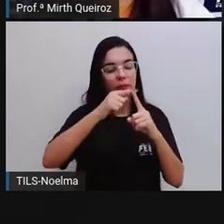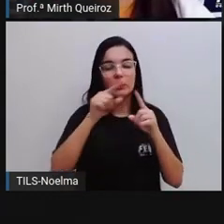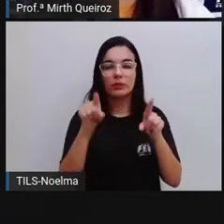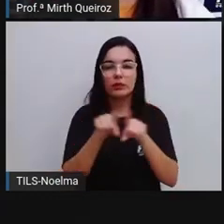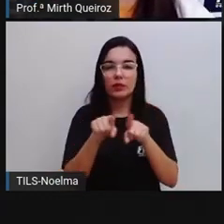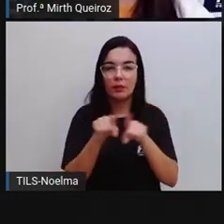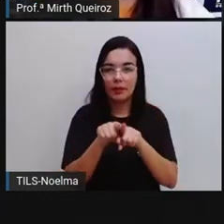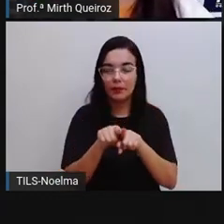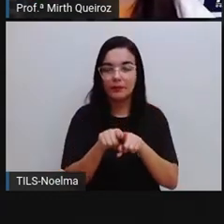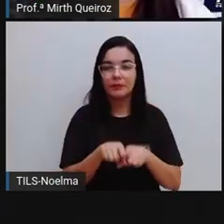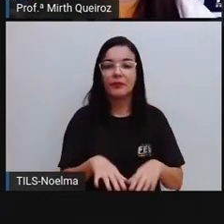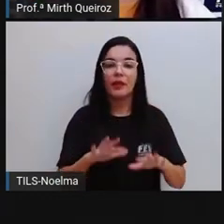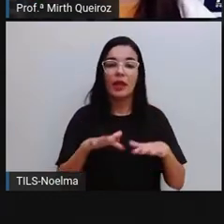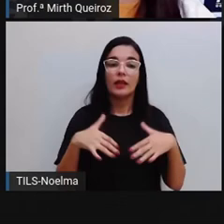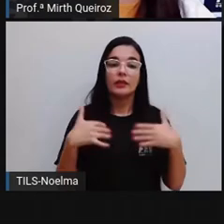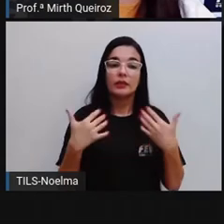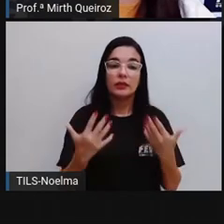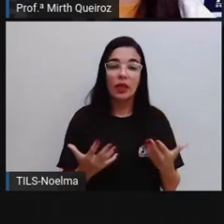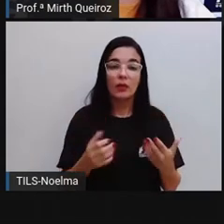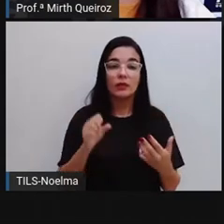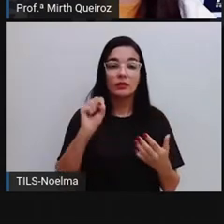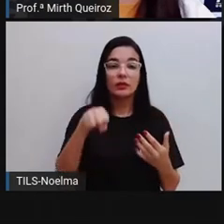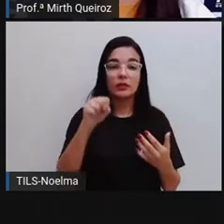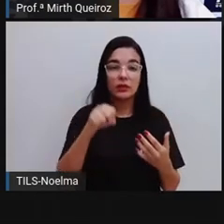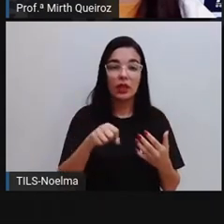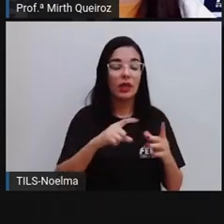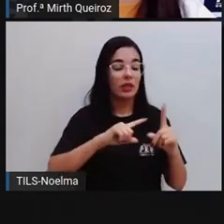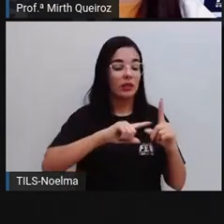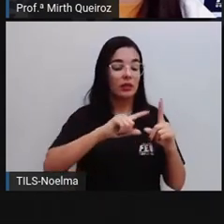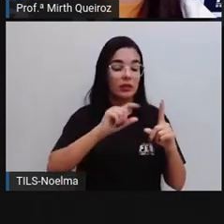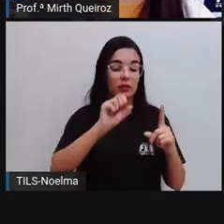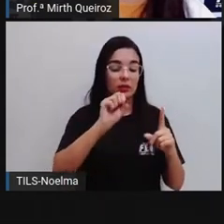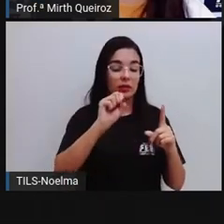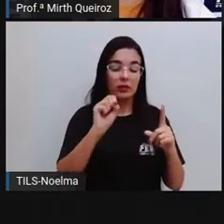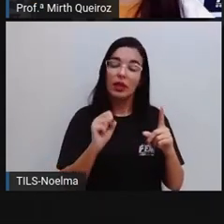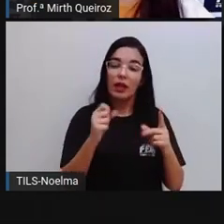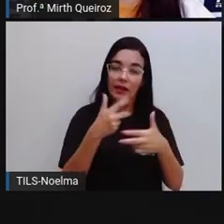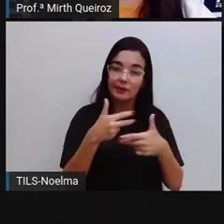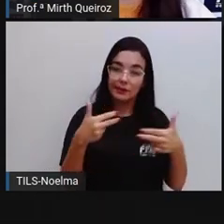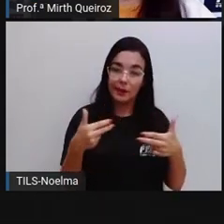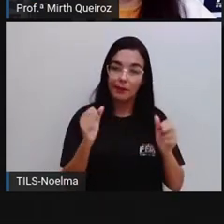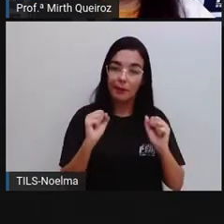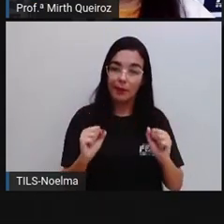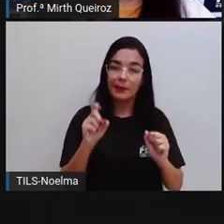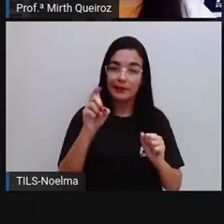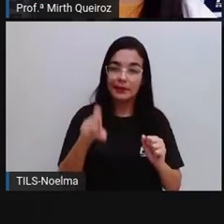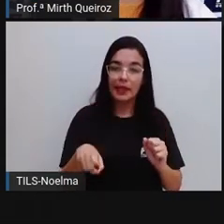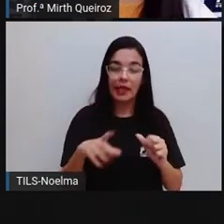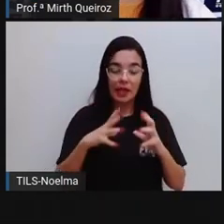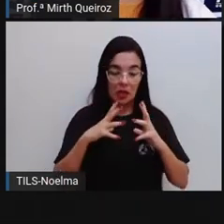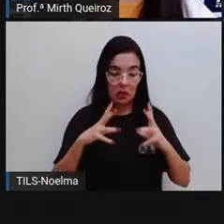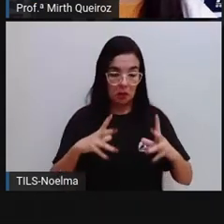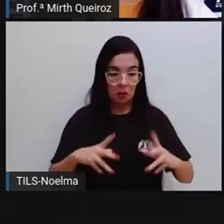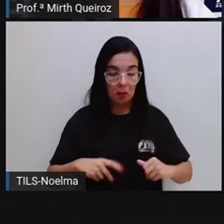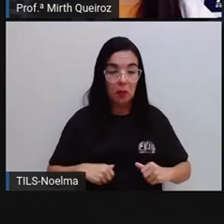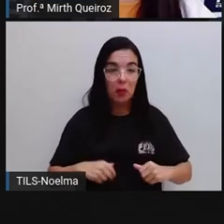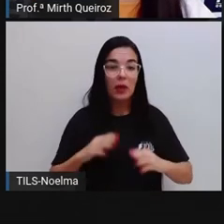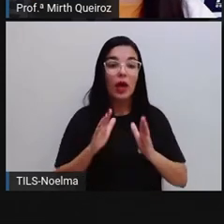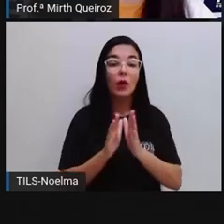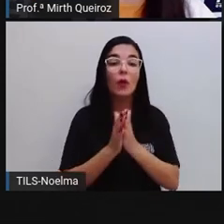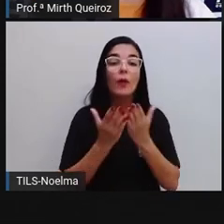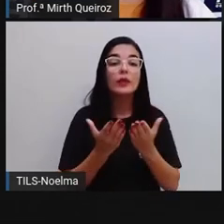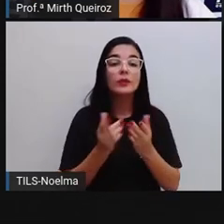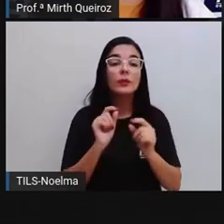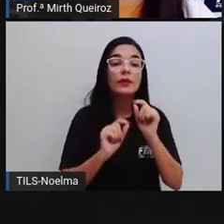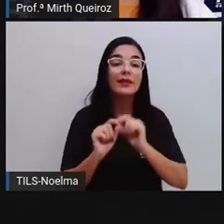mesma pressão. Essas substâncias, elas podem ser consideradas puras quando não